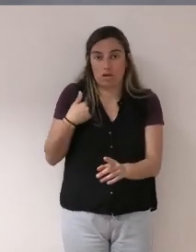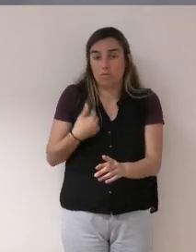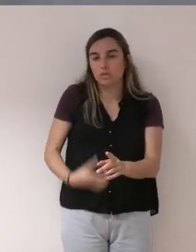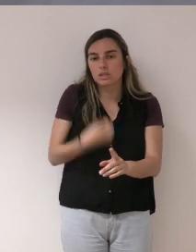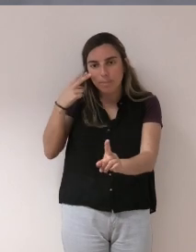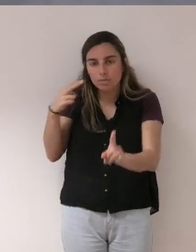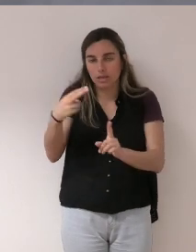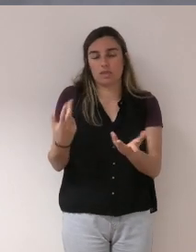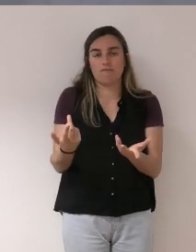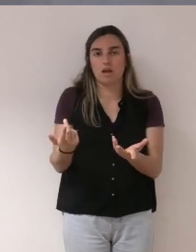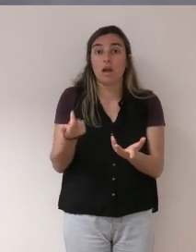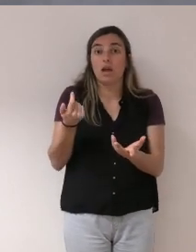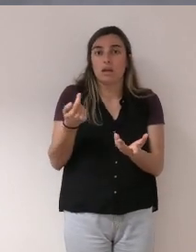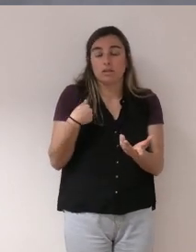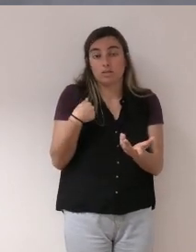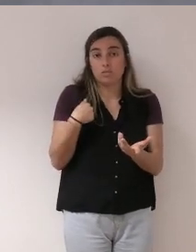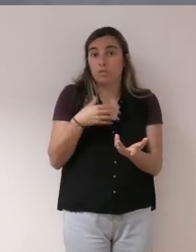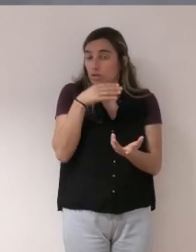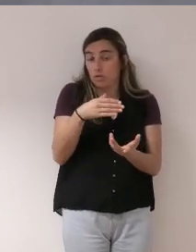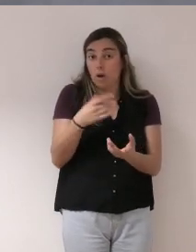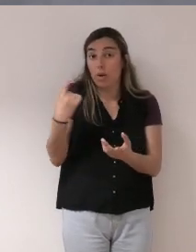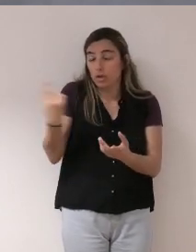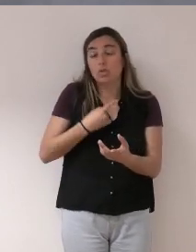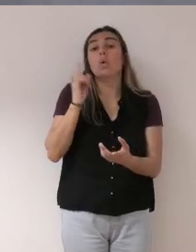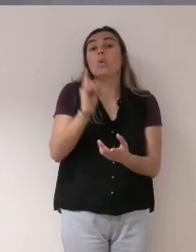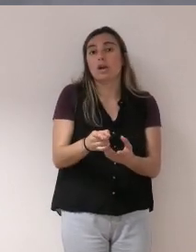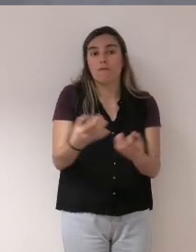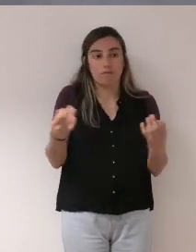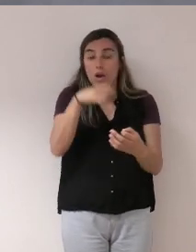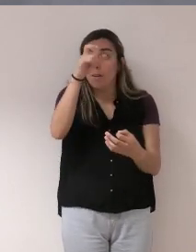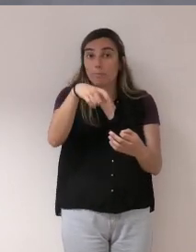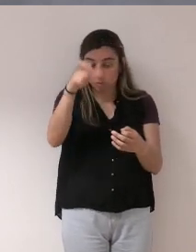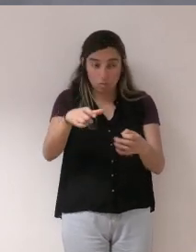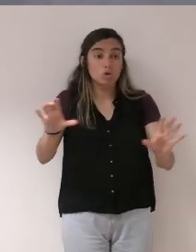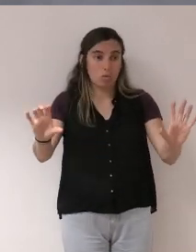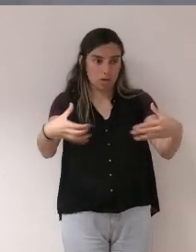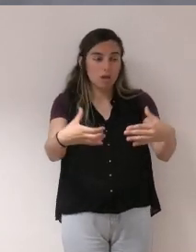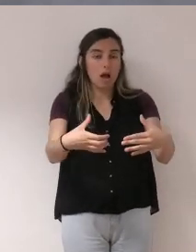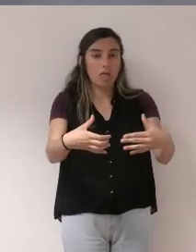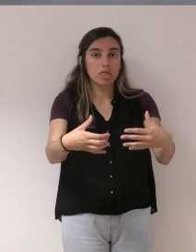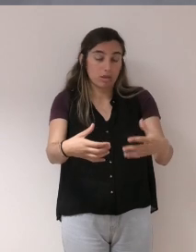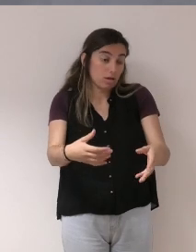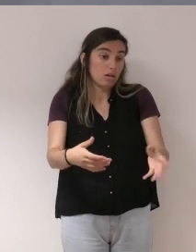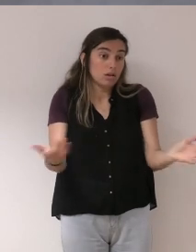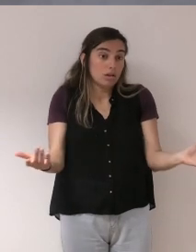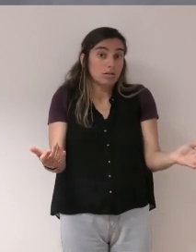não estou a ser altruísta dizendo que estas obrigações são obrigações para com a comunidade, não. As obrigações são, antes de